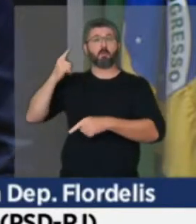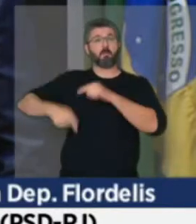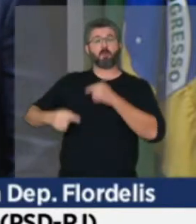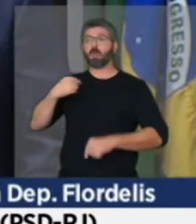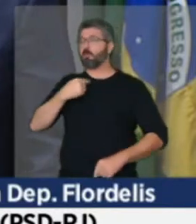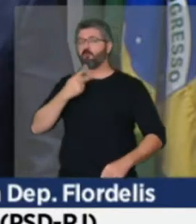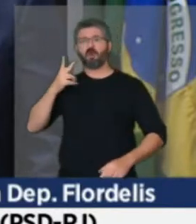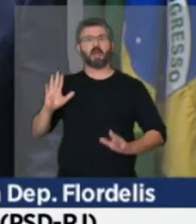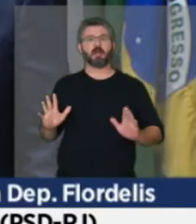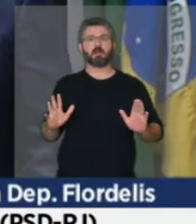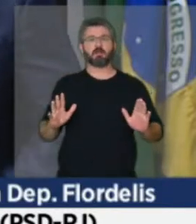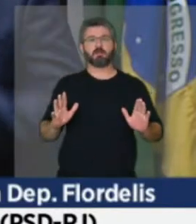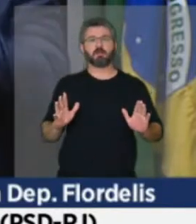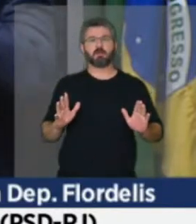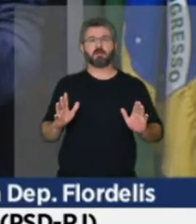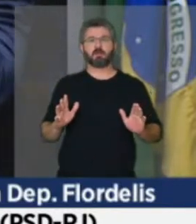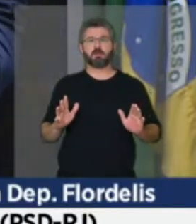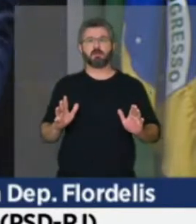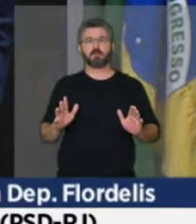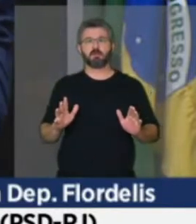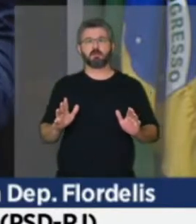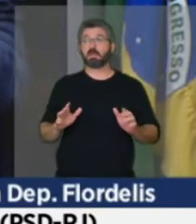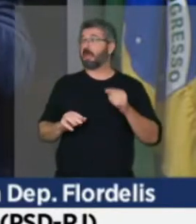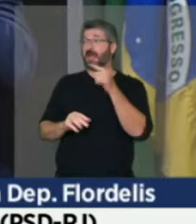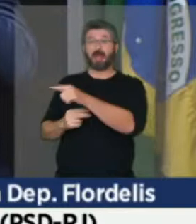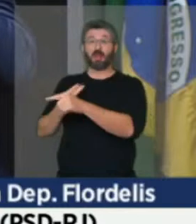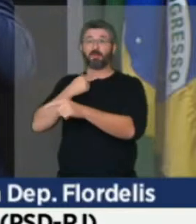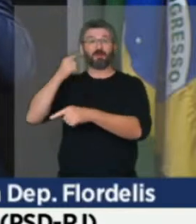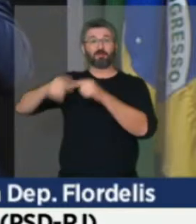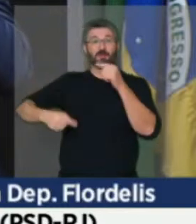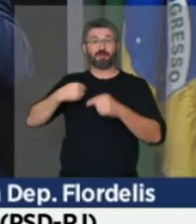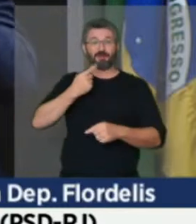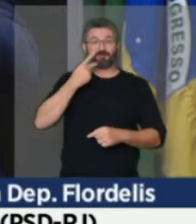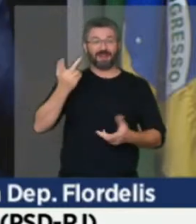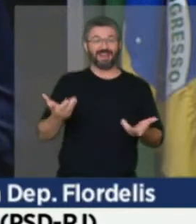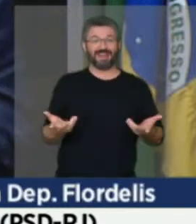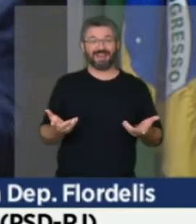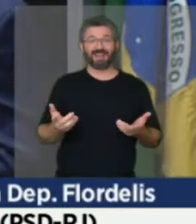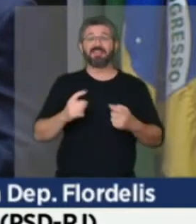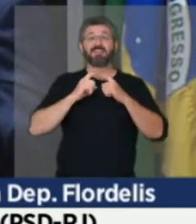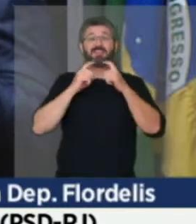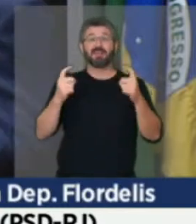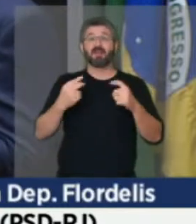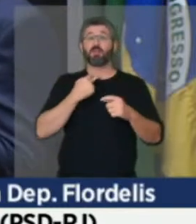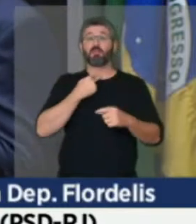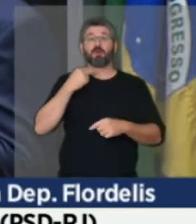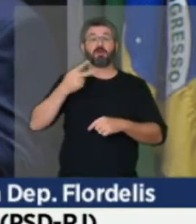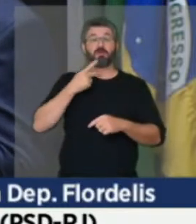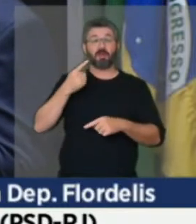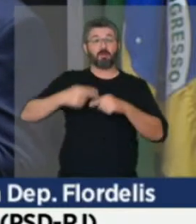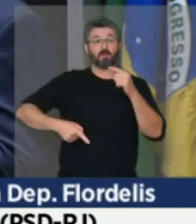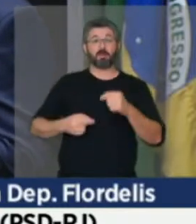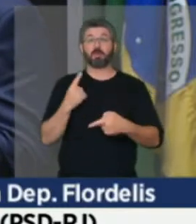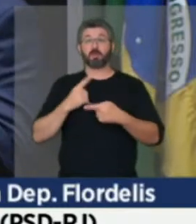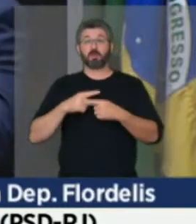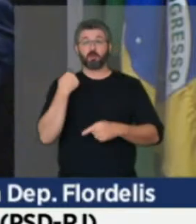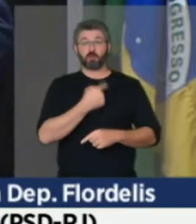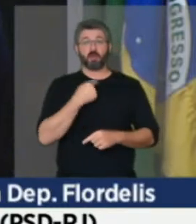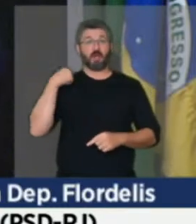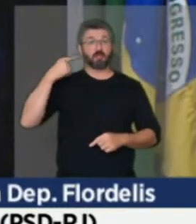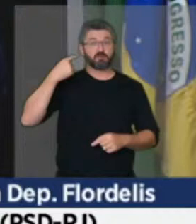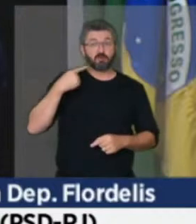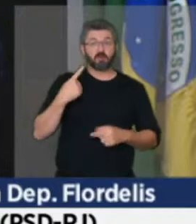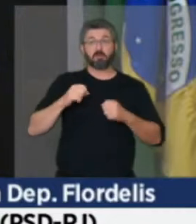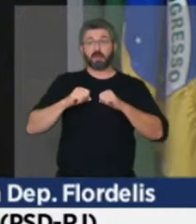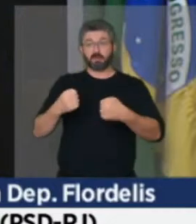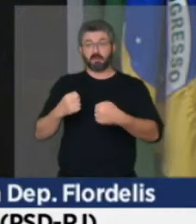diga. Nem ele pode impedir que eu diga. Ninguém pode, porque nós, advogados, na defesa